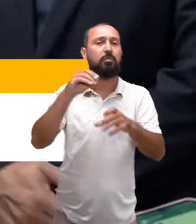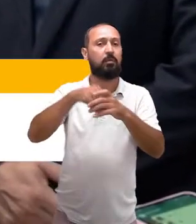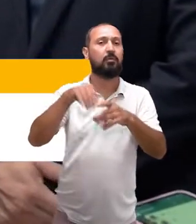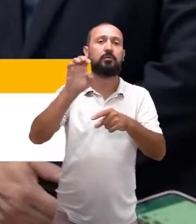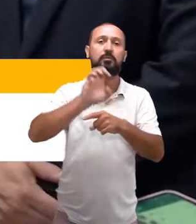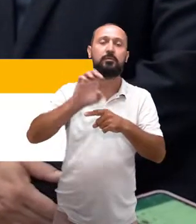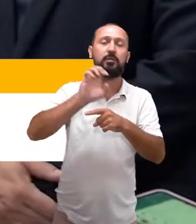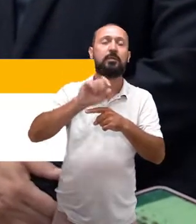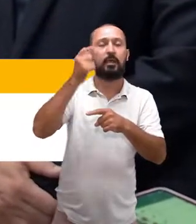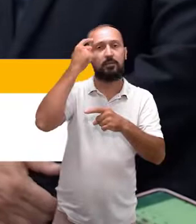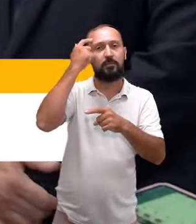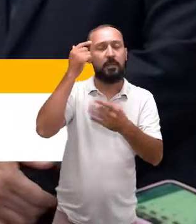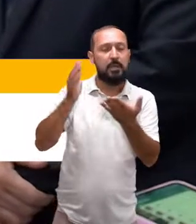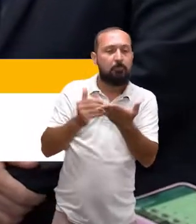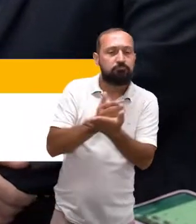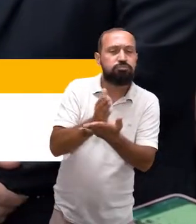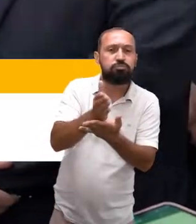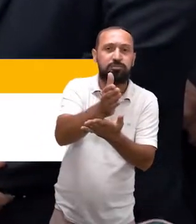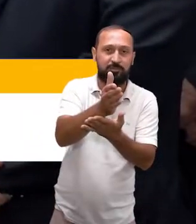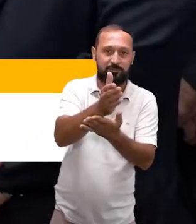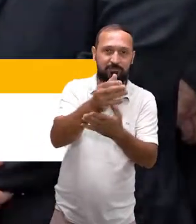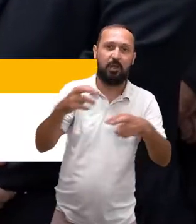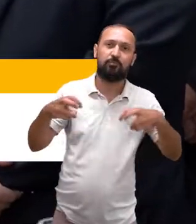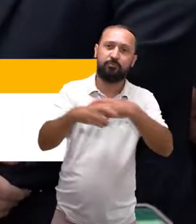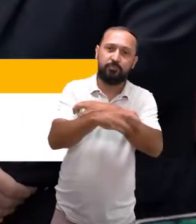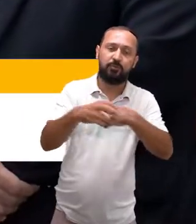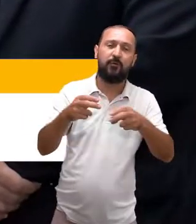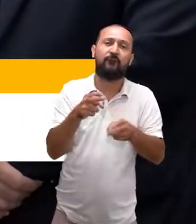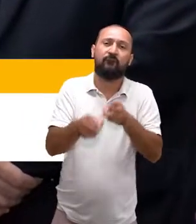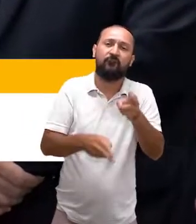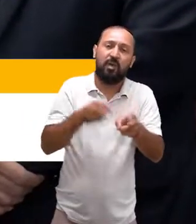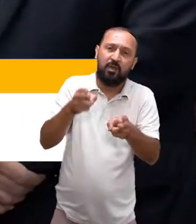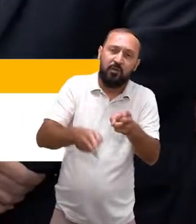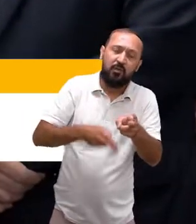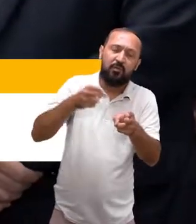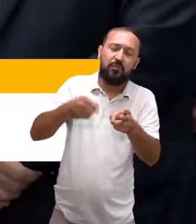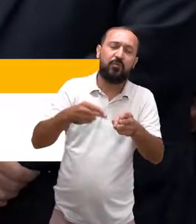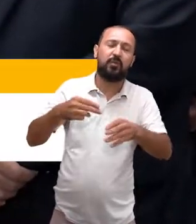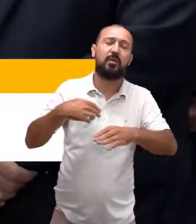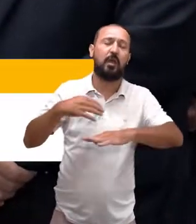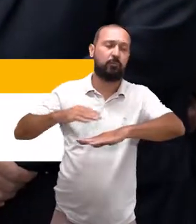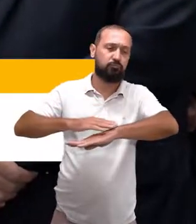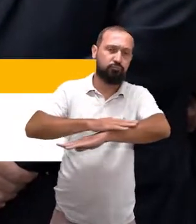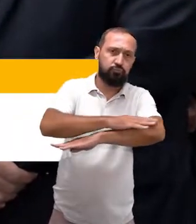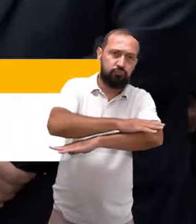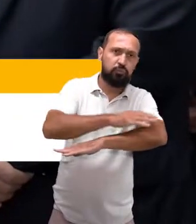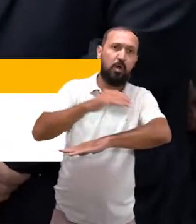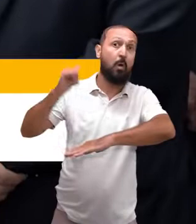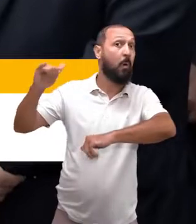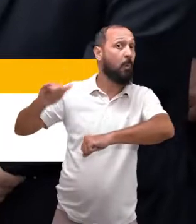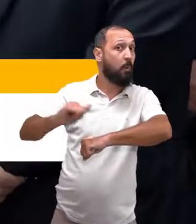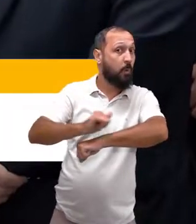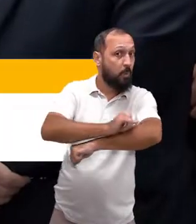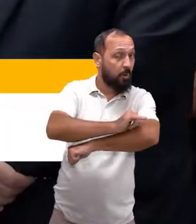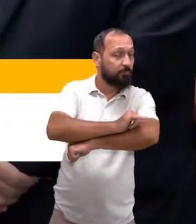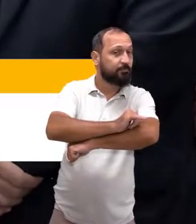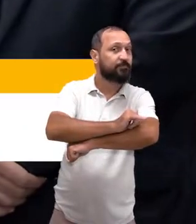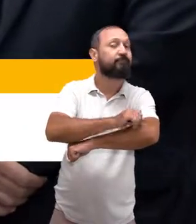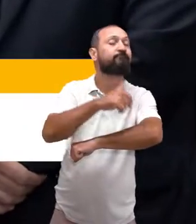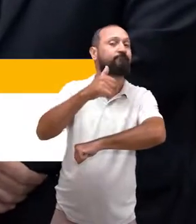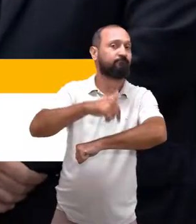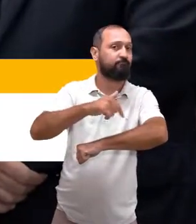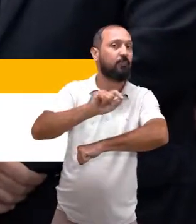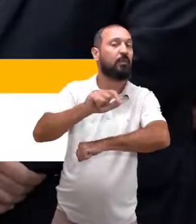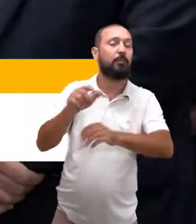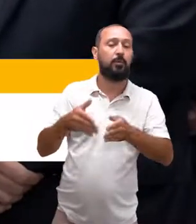feito no estado com a nossa logística de transporte. Ferrovia, rodovia, aeroportos